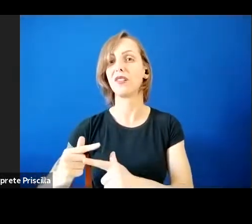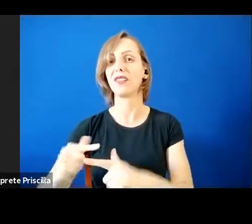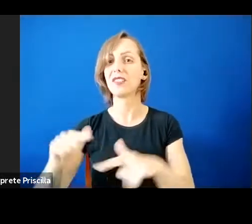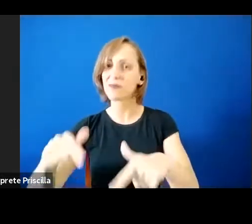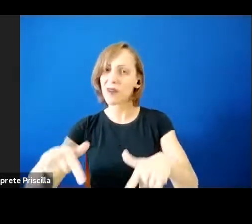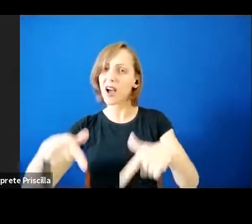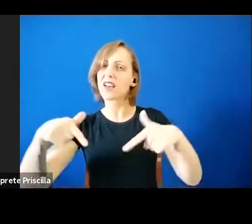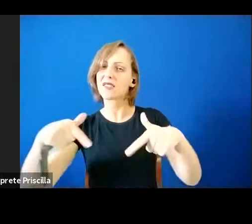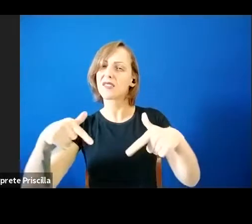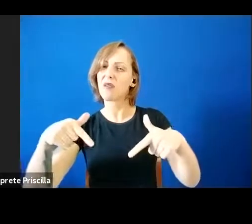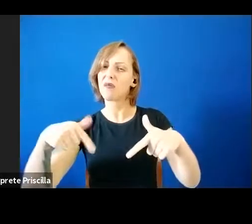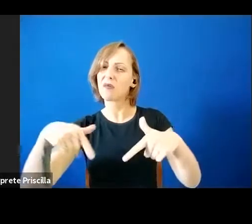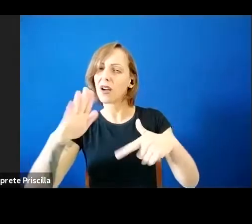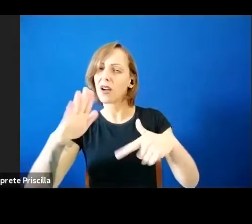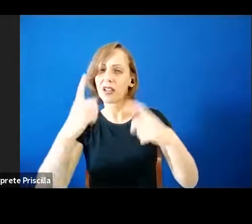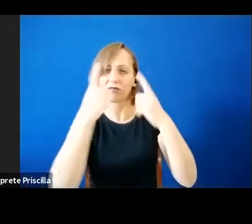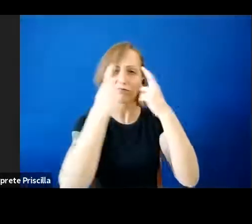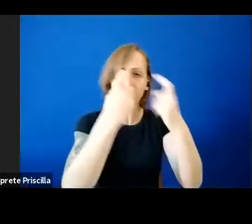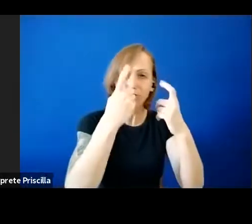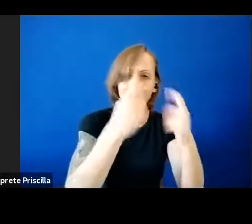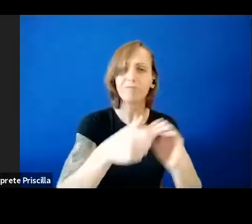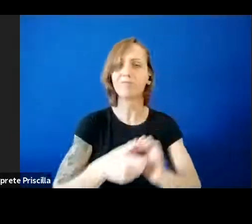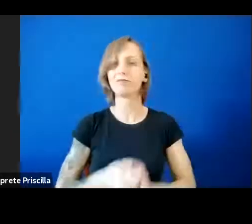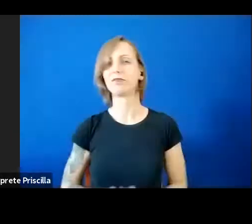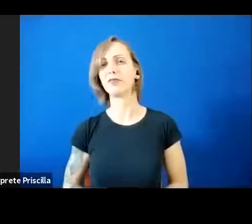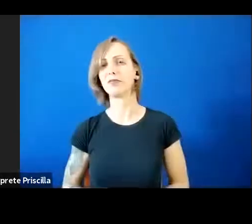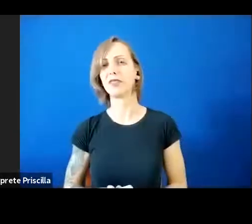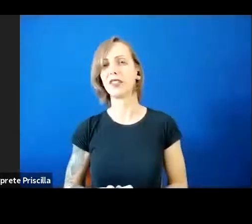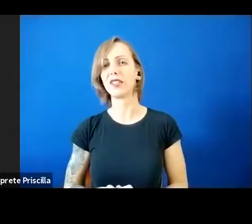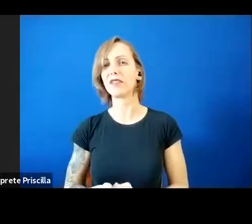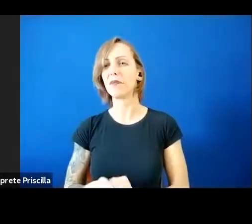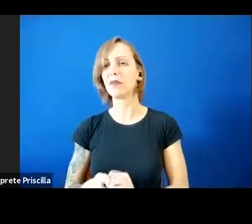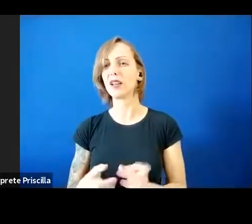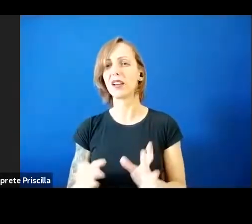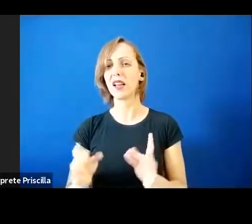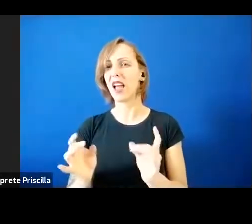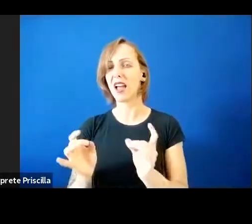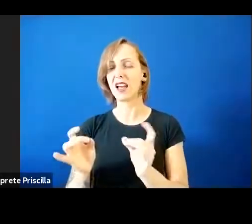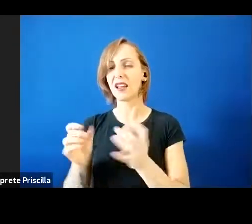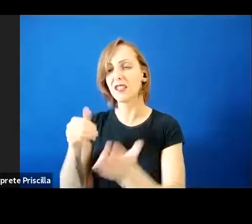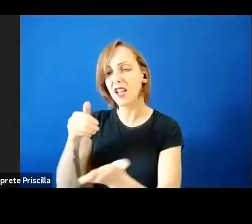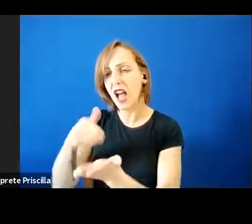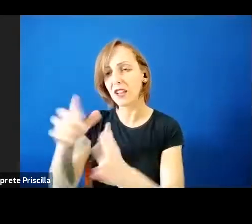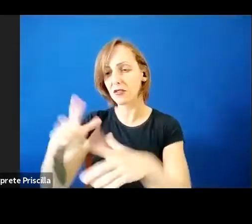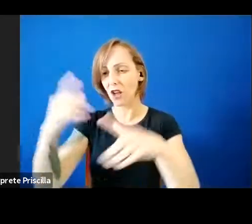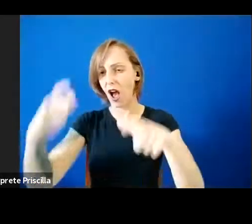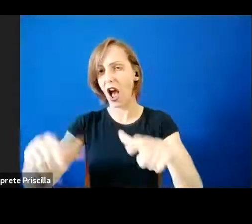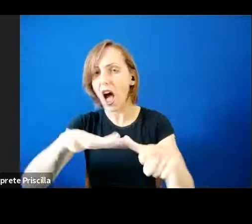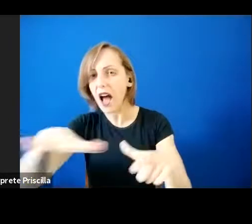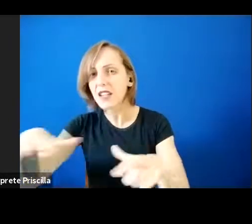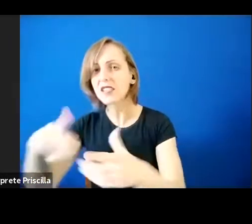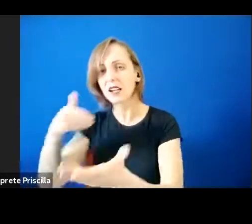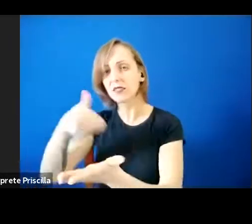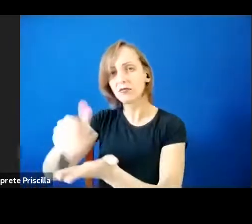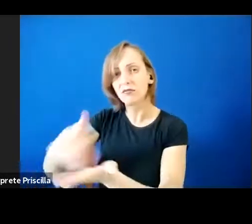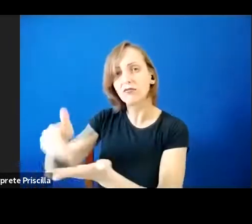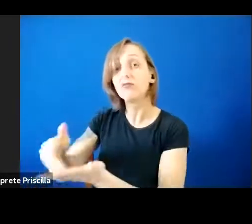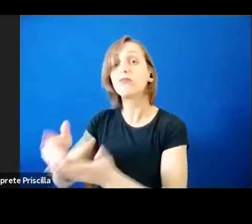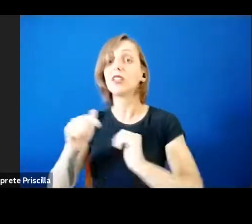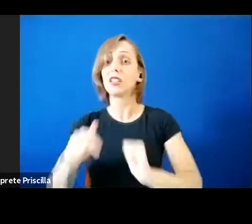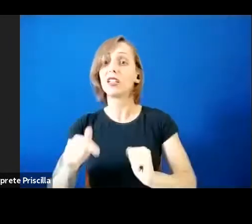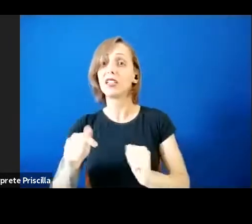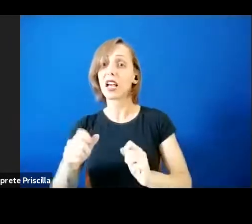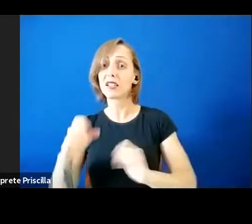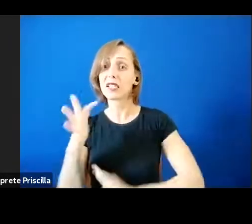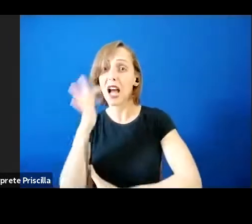violência, destruído habitats, destruído territórios. E essa resistência, ela nos chama para a luta, nos chama para a vida, e